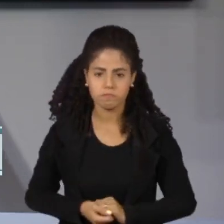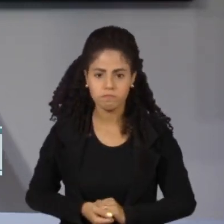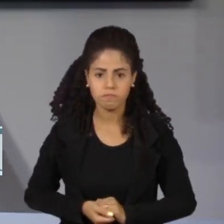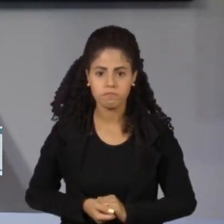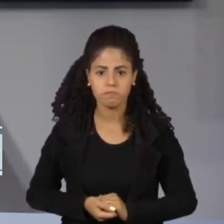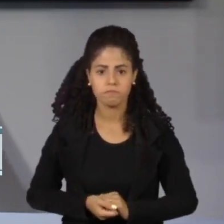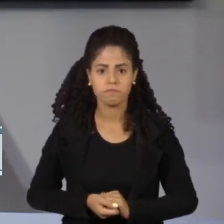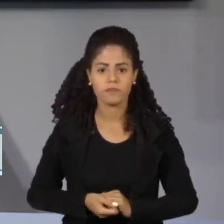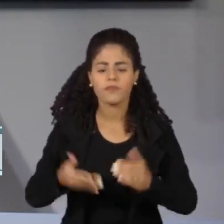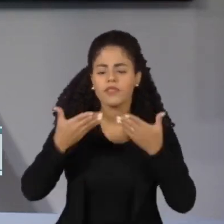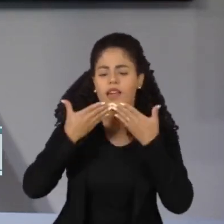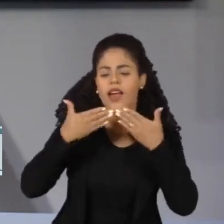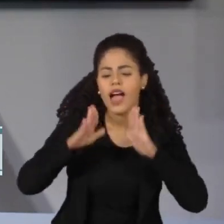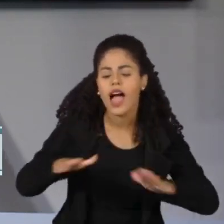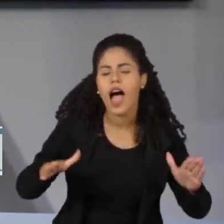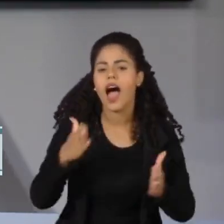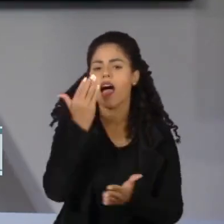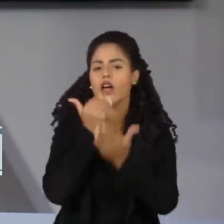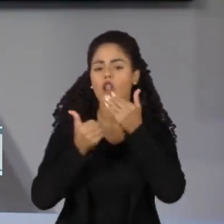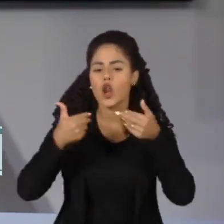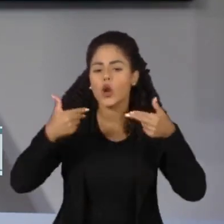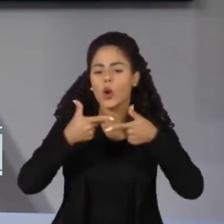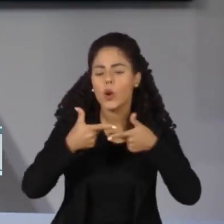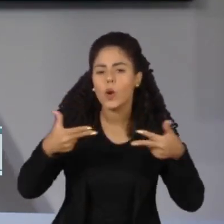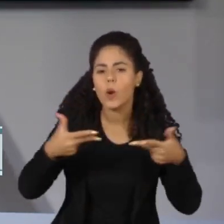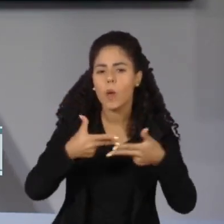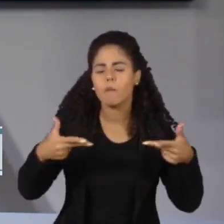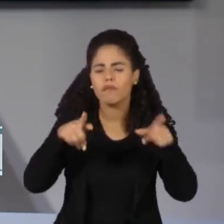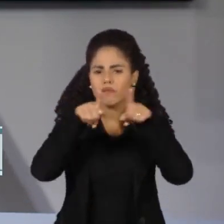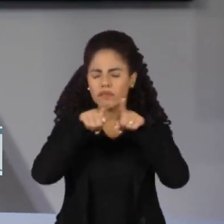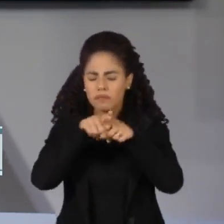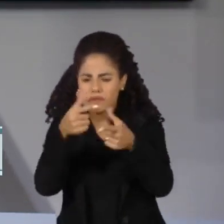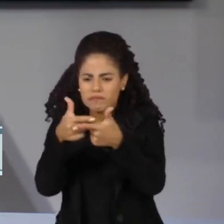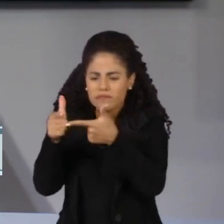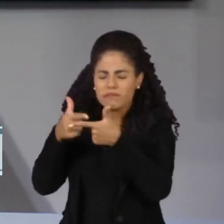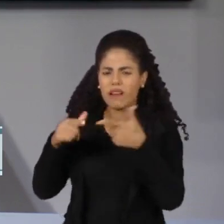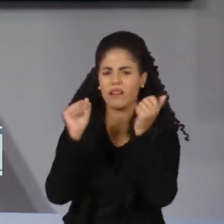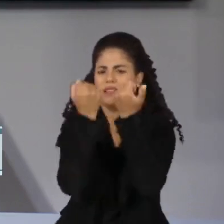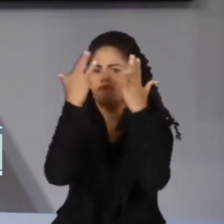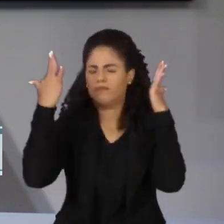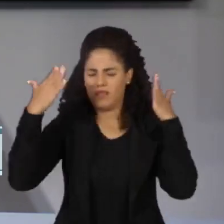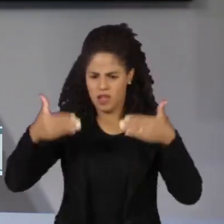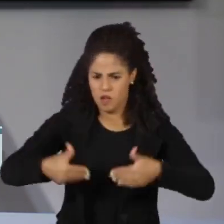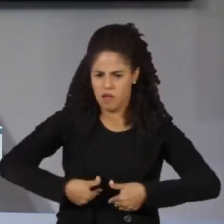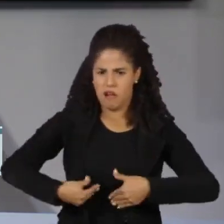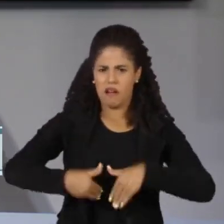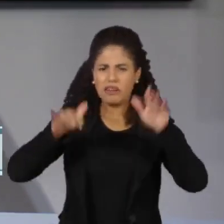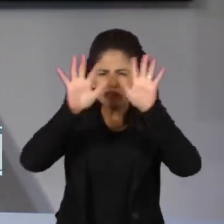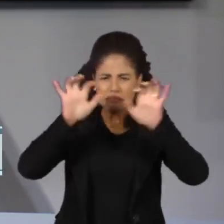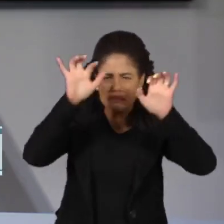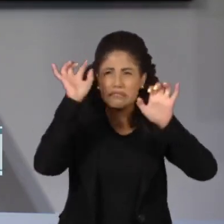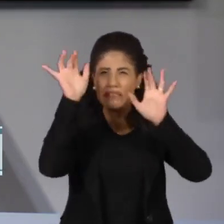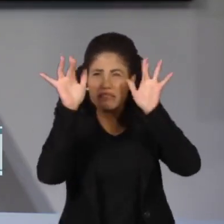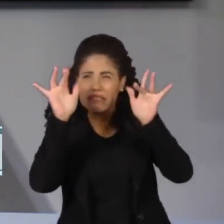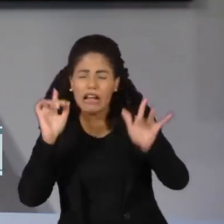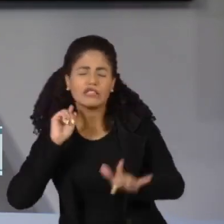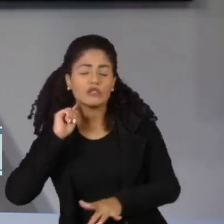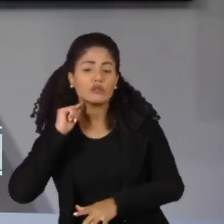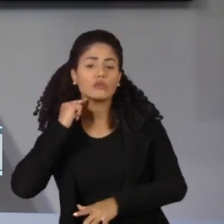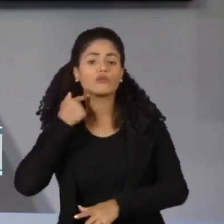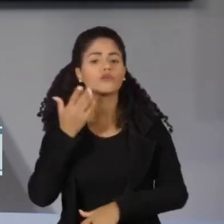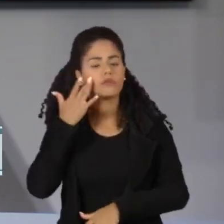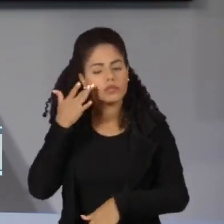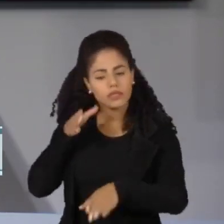A relação das crianças com os alimentos e os problemas globais, como desmatamento, fome e poluição, precisam de orientação e